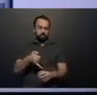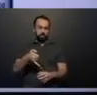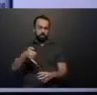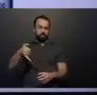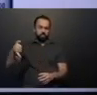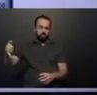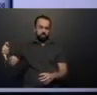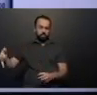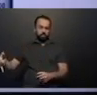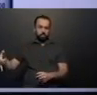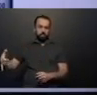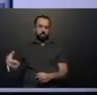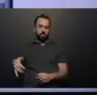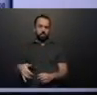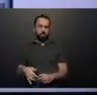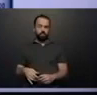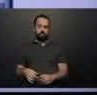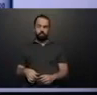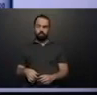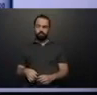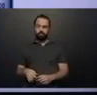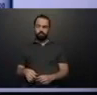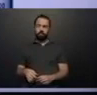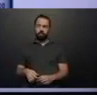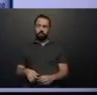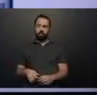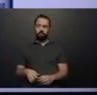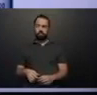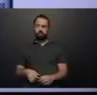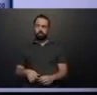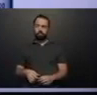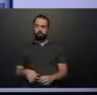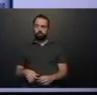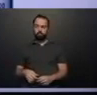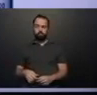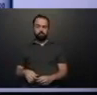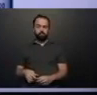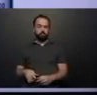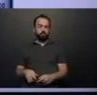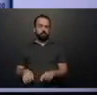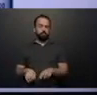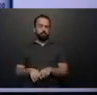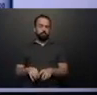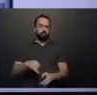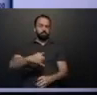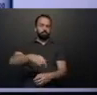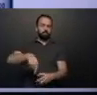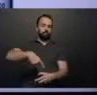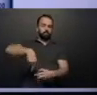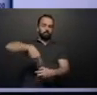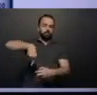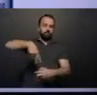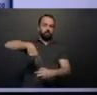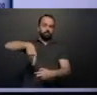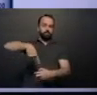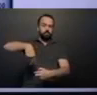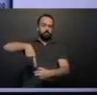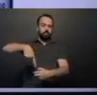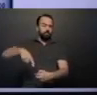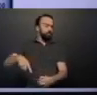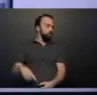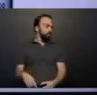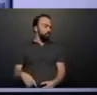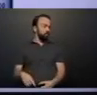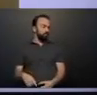de um recipiente para outro de uma forma segura. Ele também pode ser usado para agitar a substância aí que